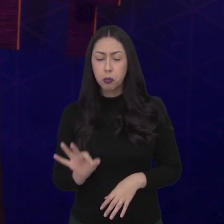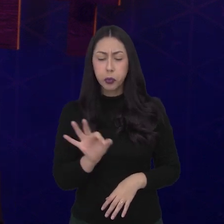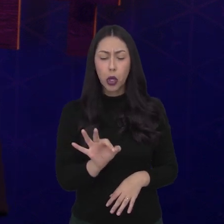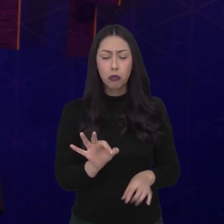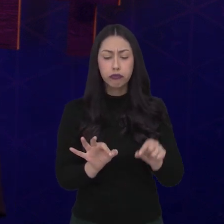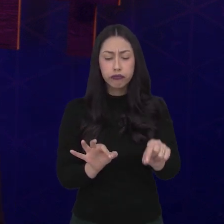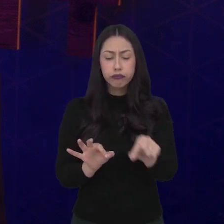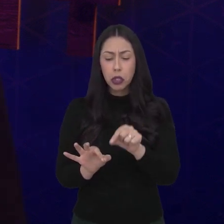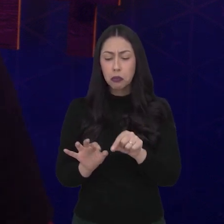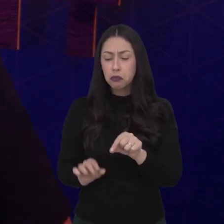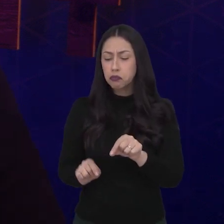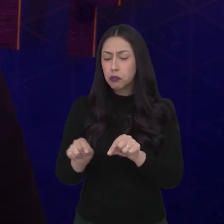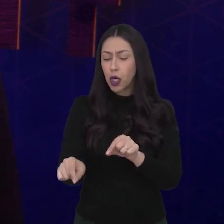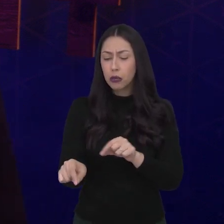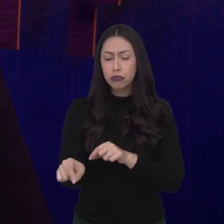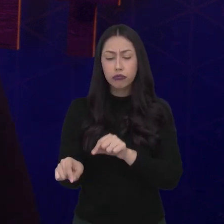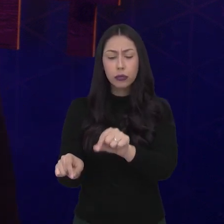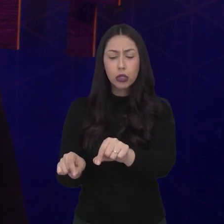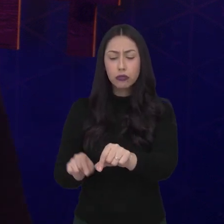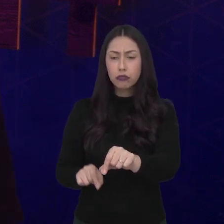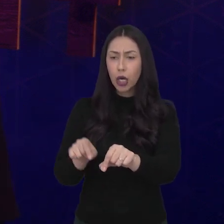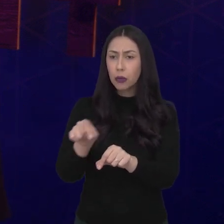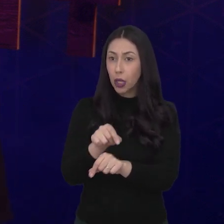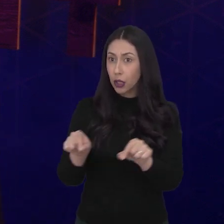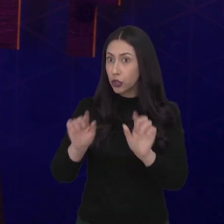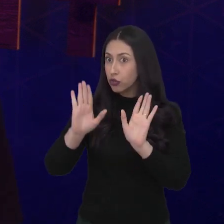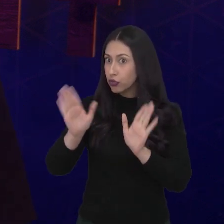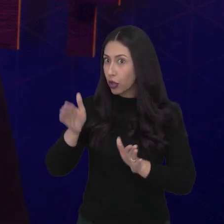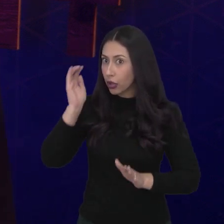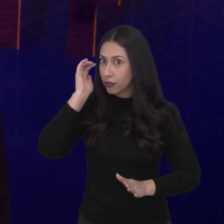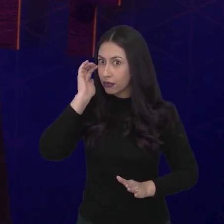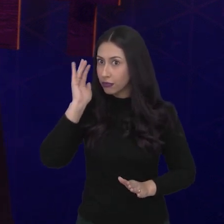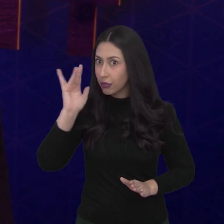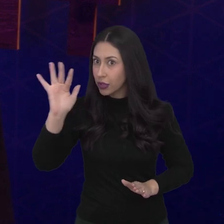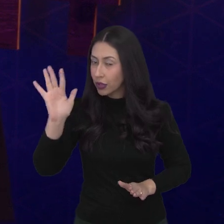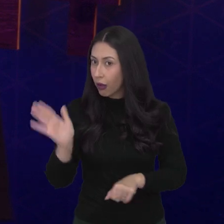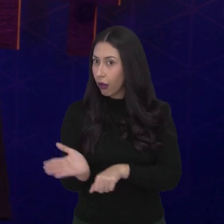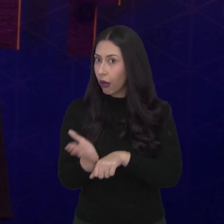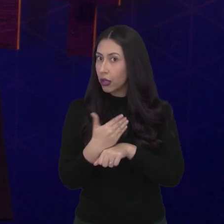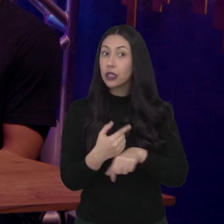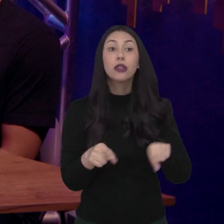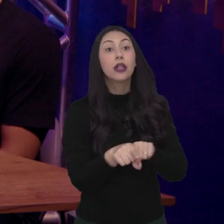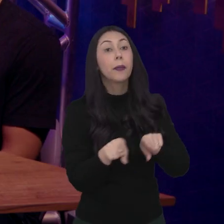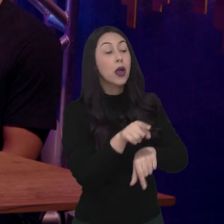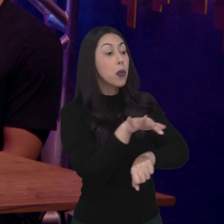na frente, como que vai estar o posicionamento das peças. Tem